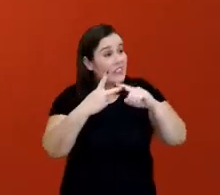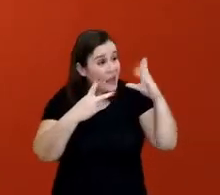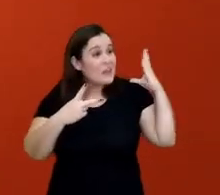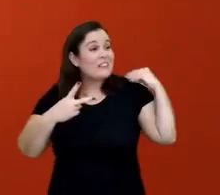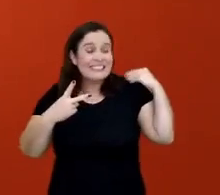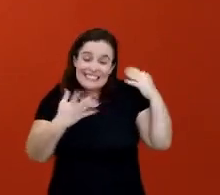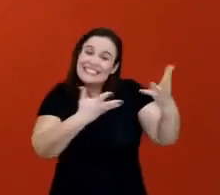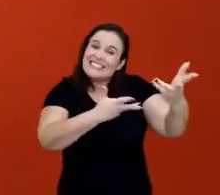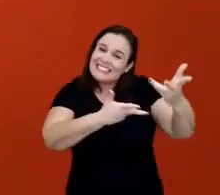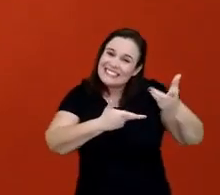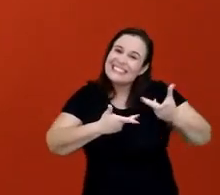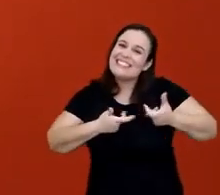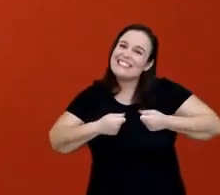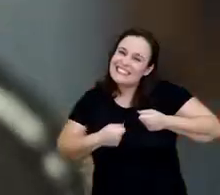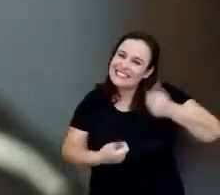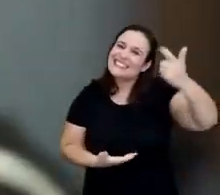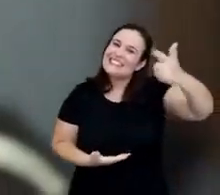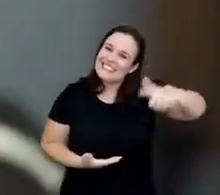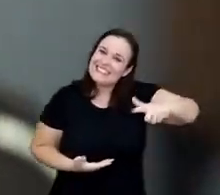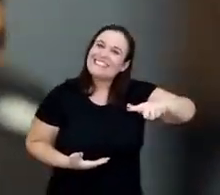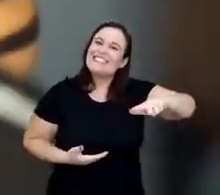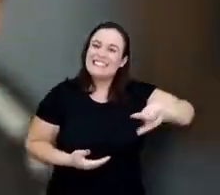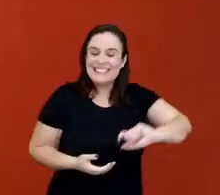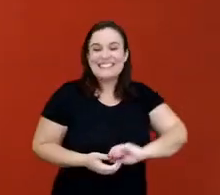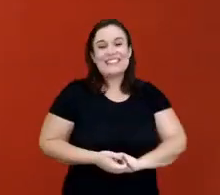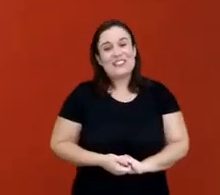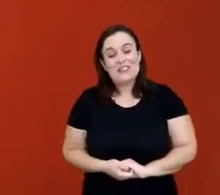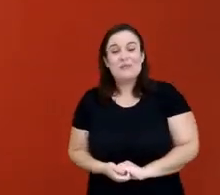Mandou chamar a Arundina de novo.